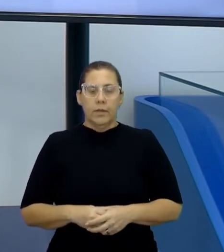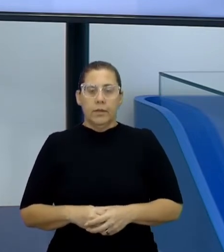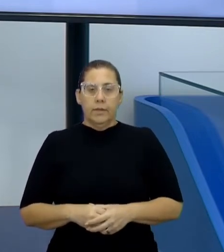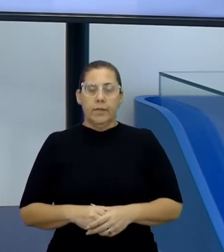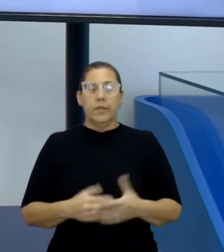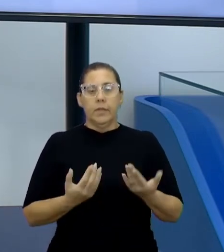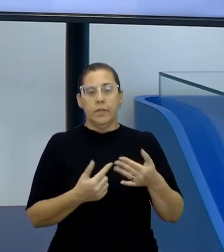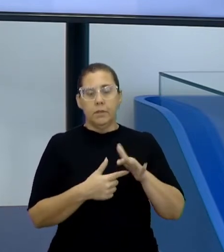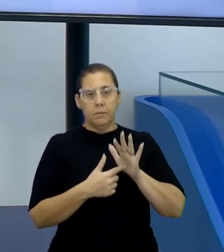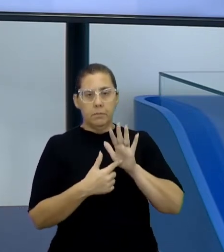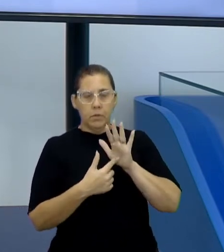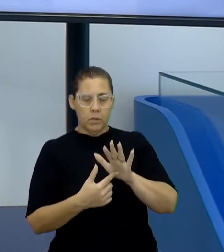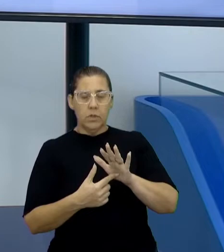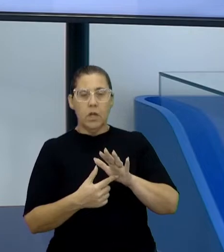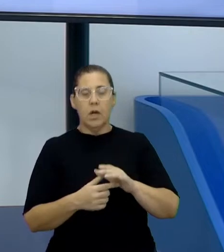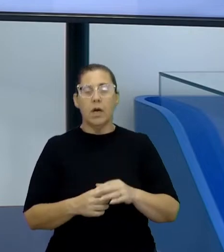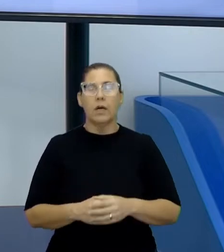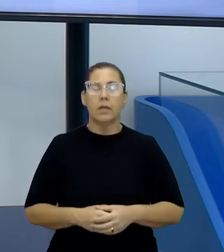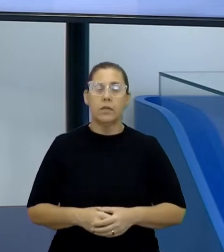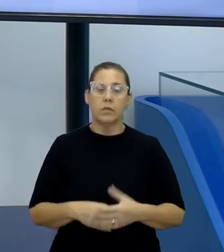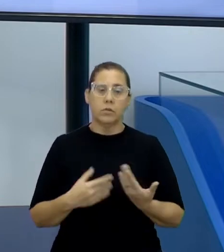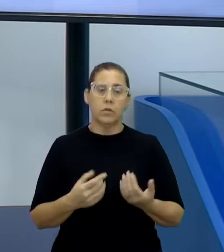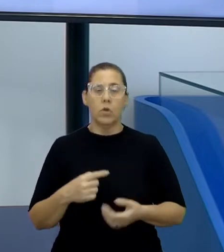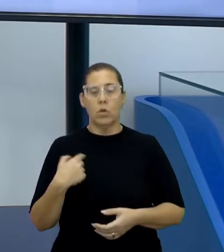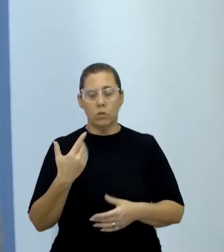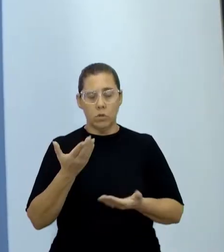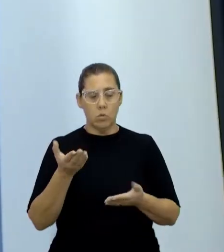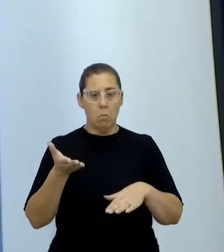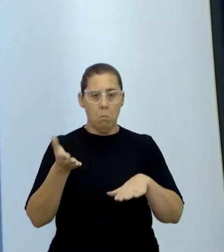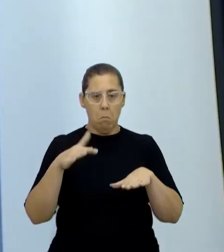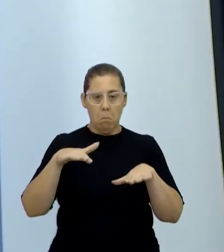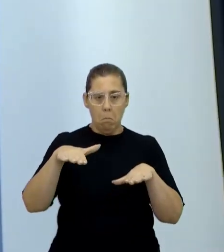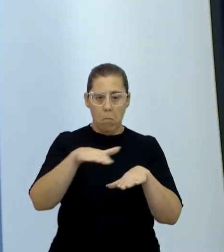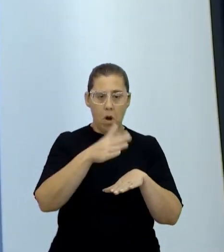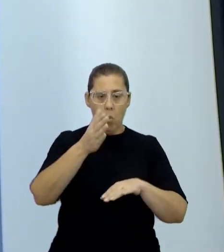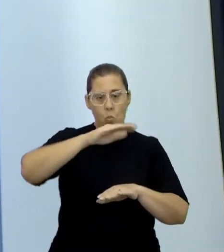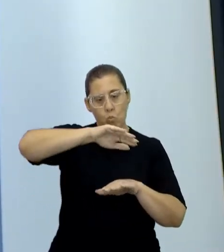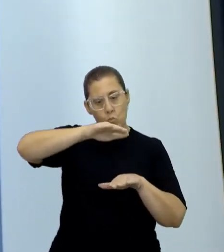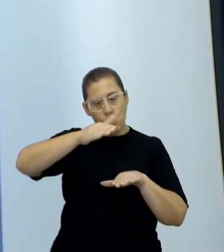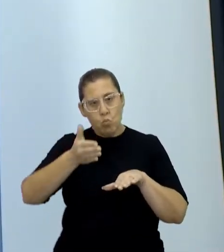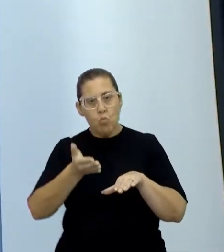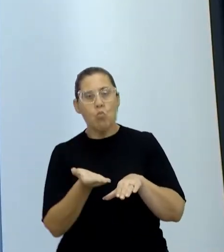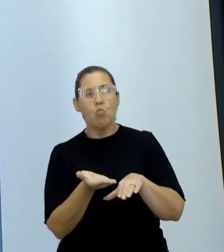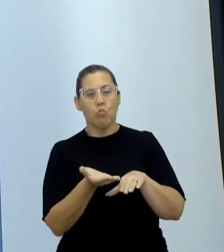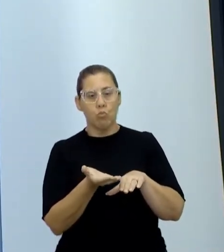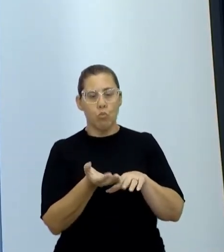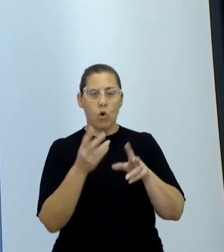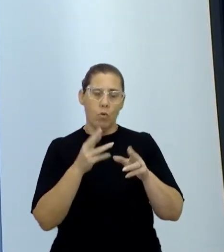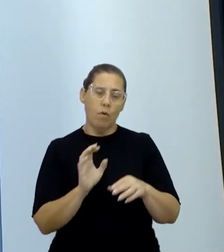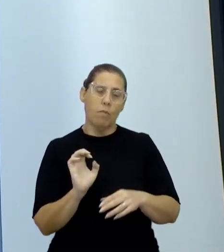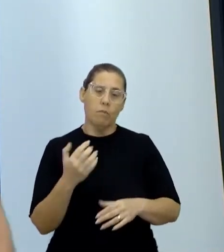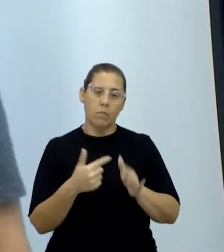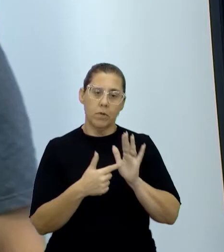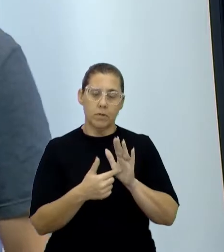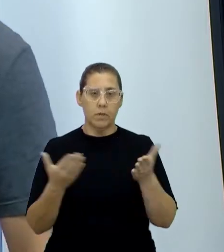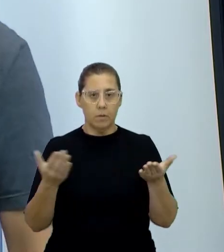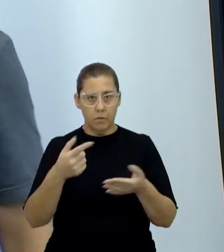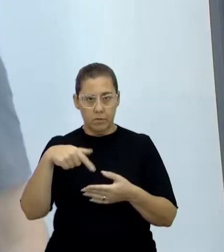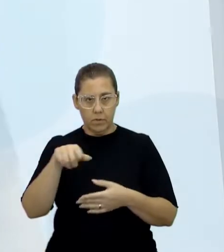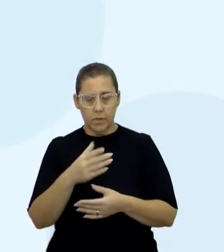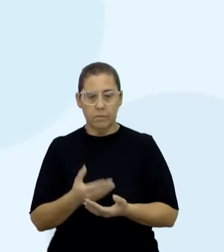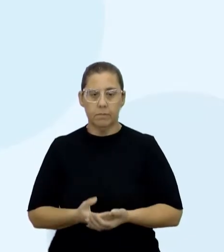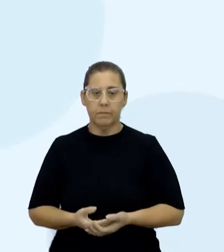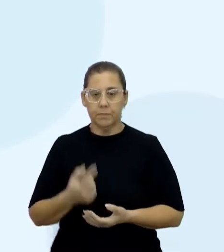incidir ou de se refletir sobre uma superfície curvilínea, tal como agora está aparecendo para você aí na